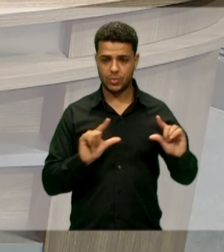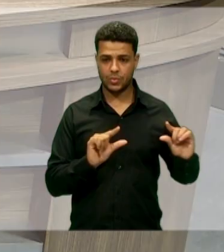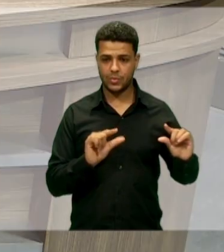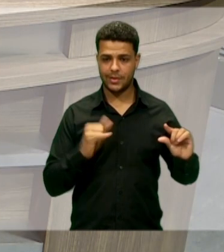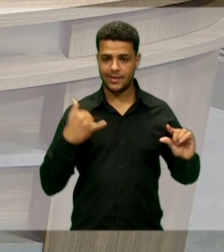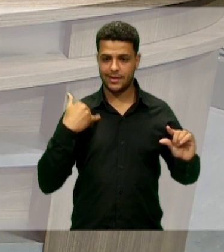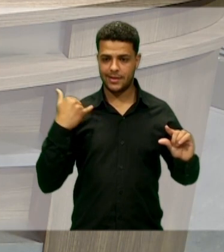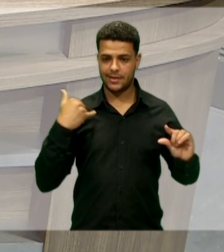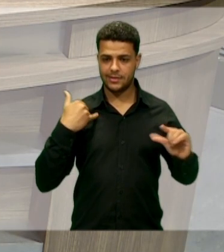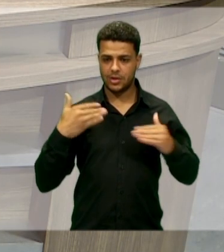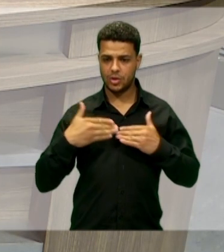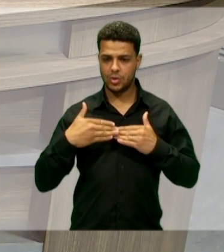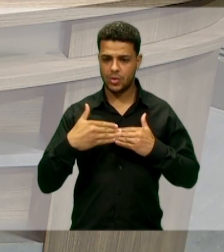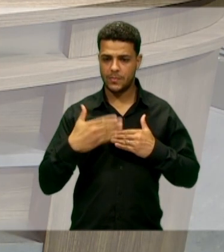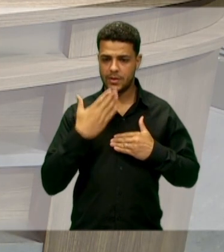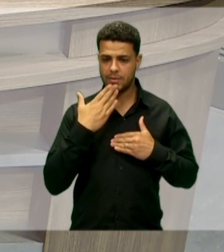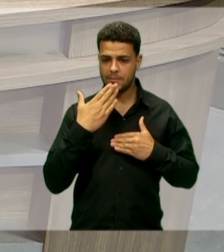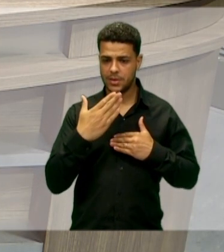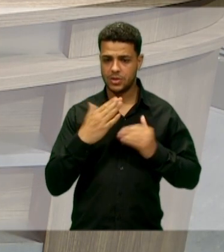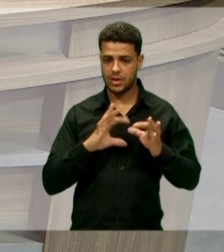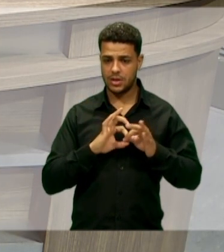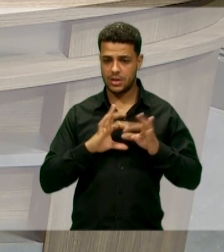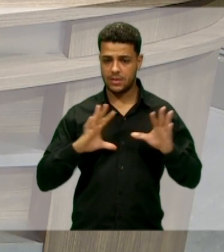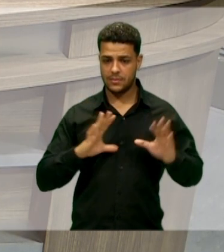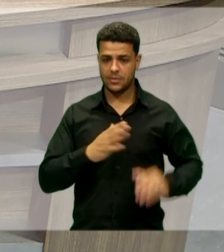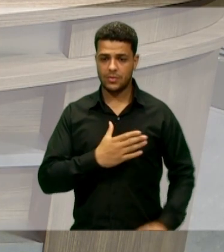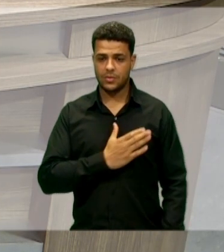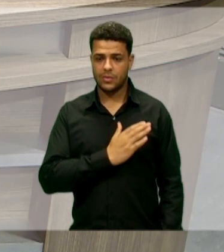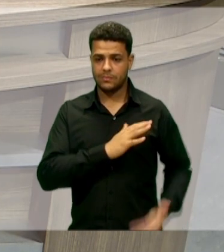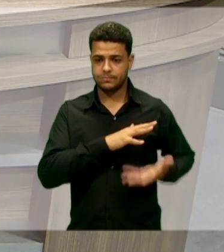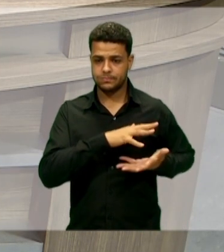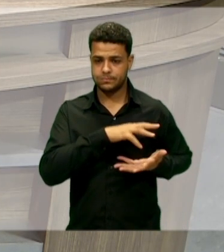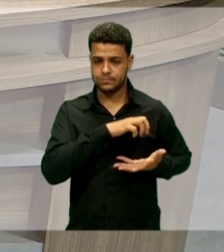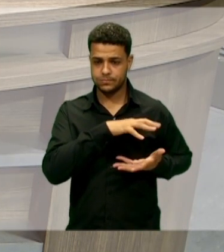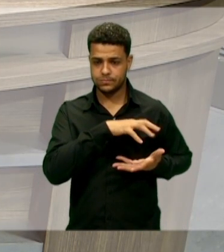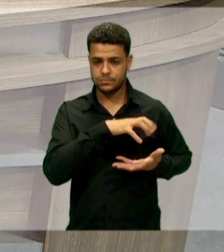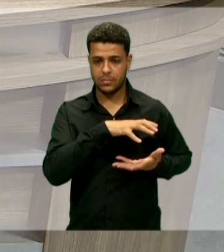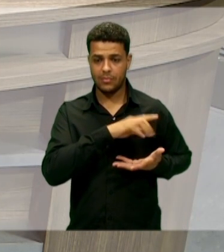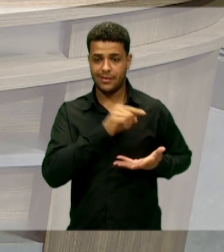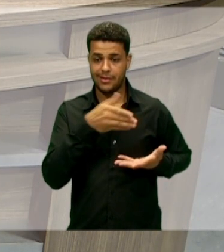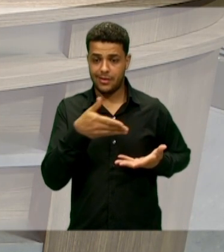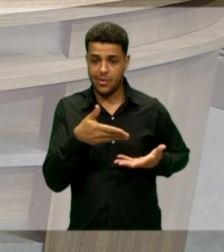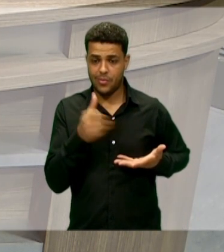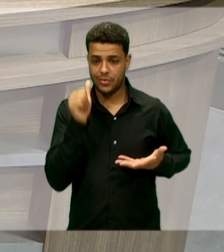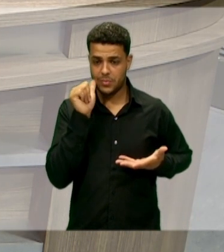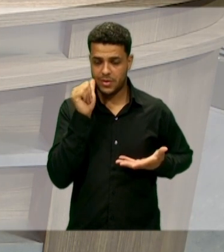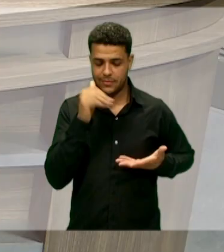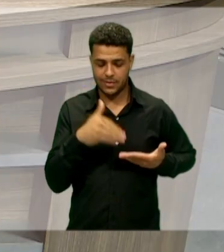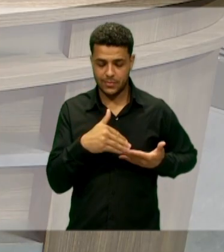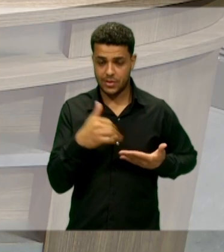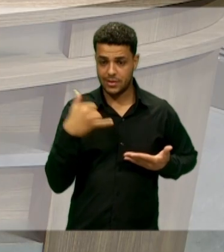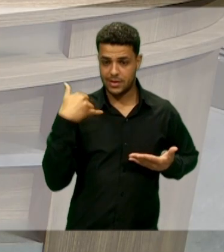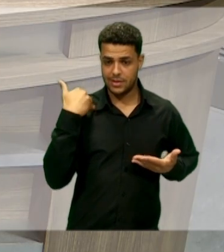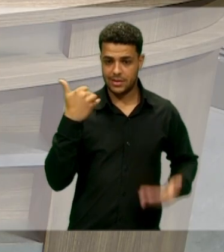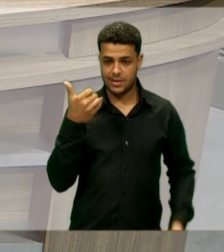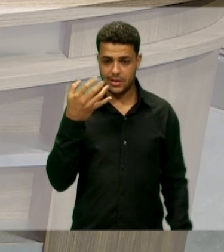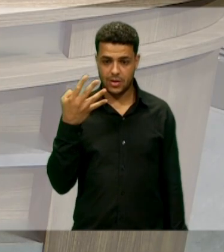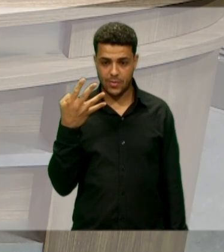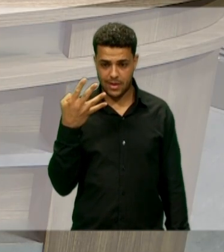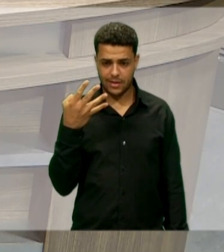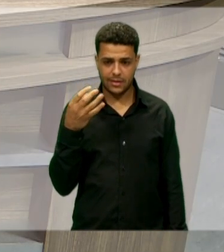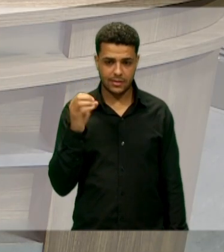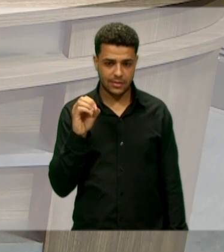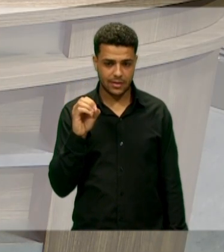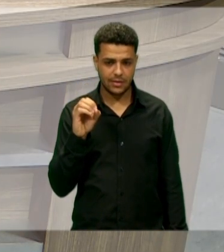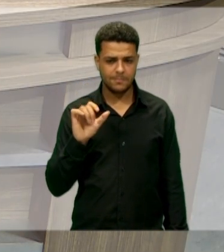para se começar a pedir e autorizar as mamografias nas mulheres que hoje está a partir dos 40 anos. 40 anos. Uhum. Qual